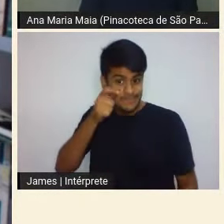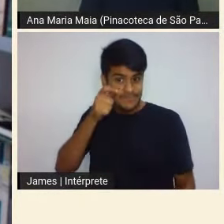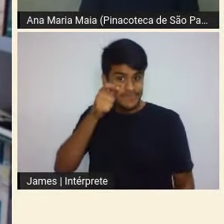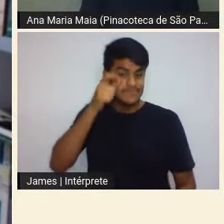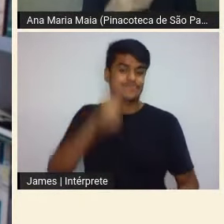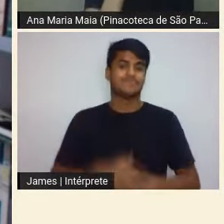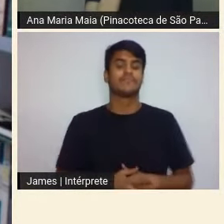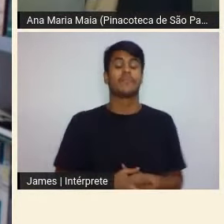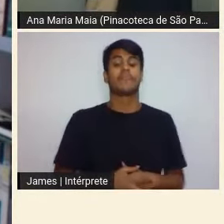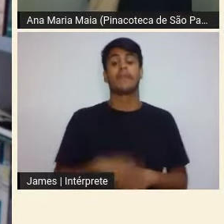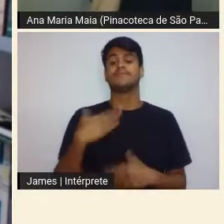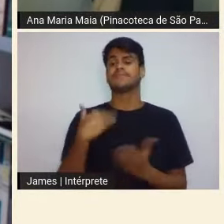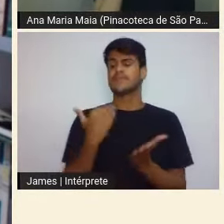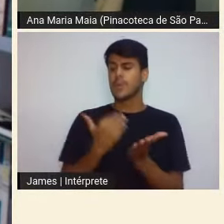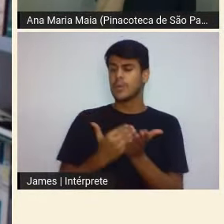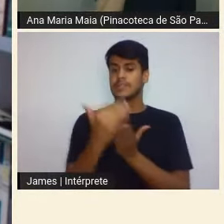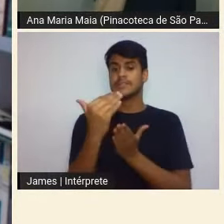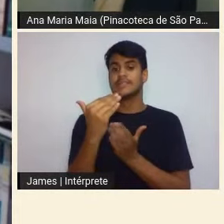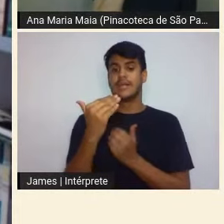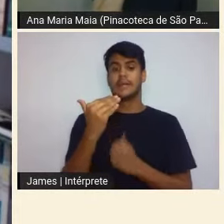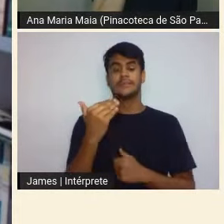Vou começar então